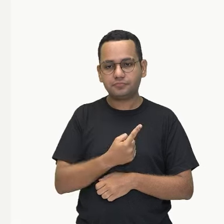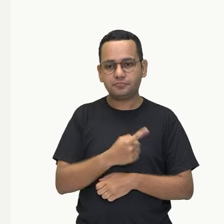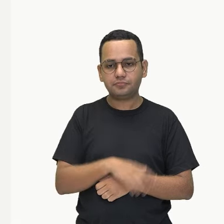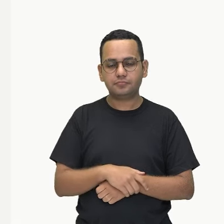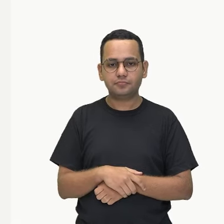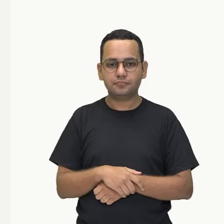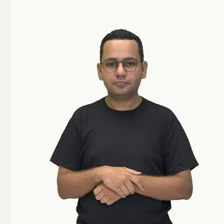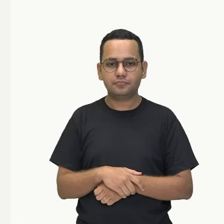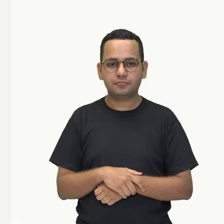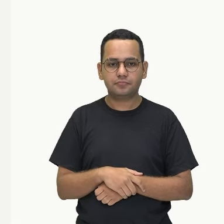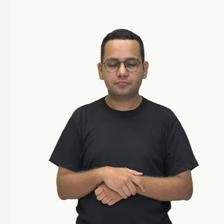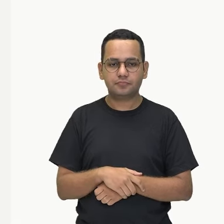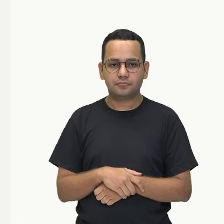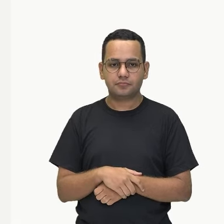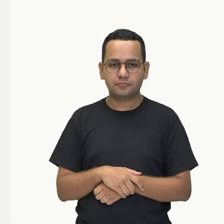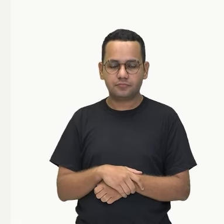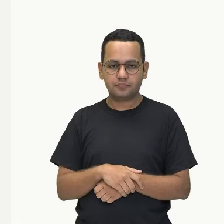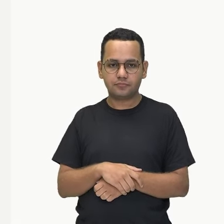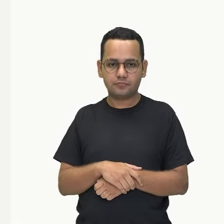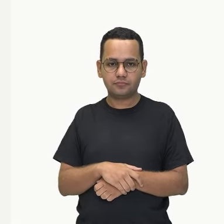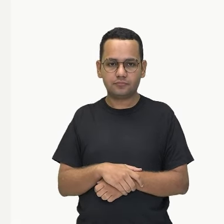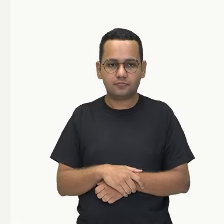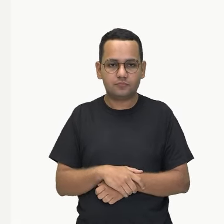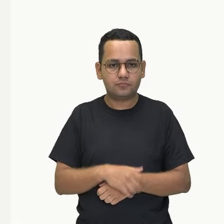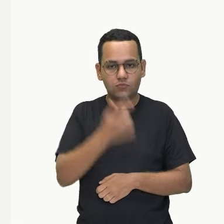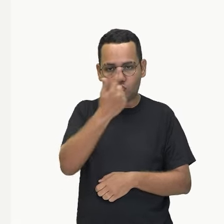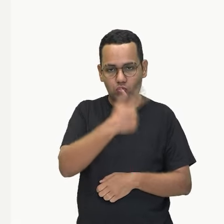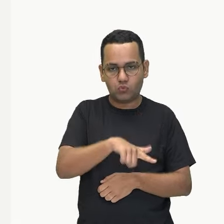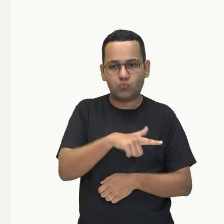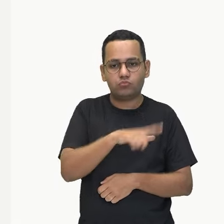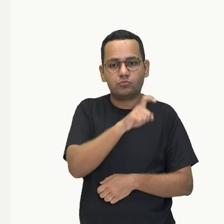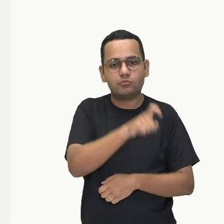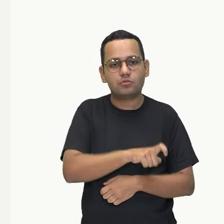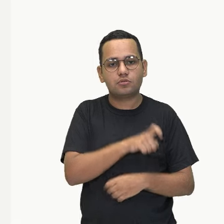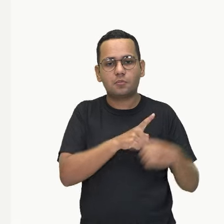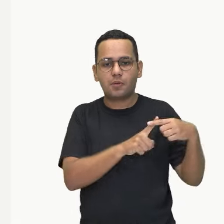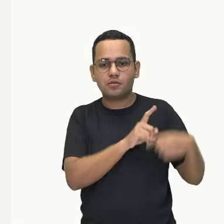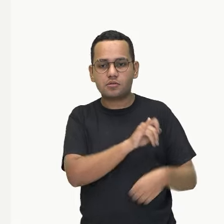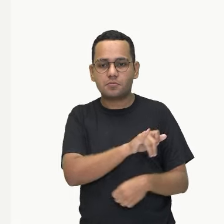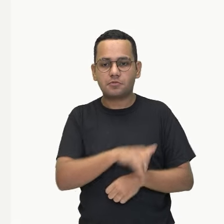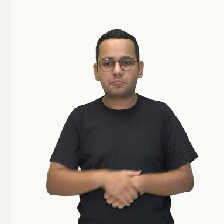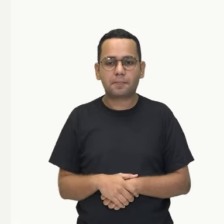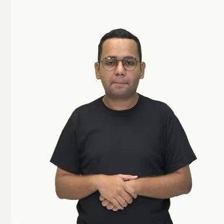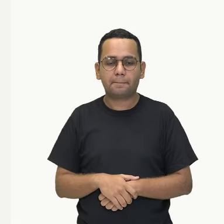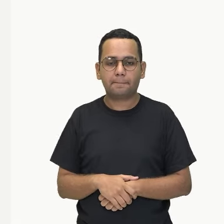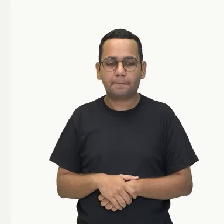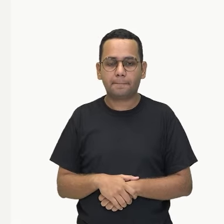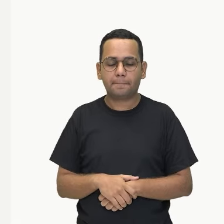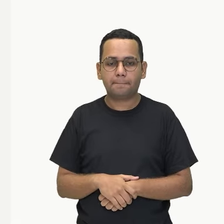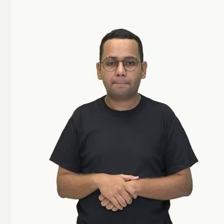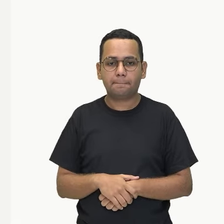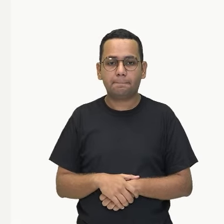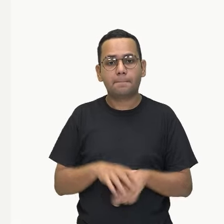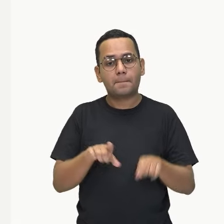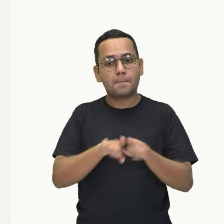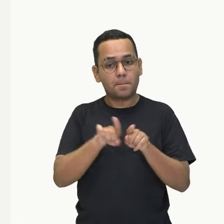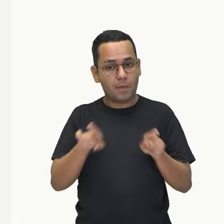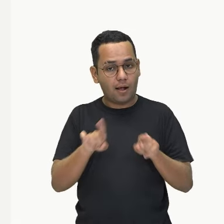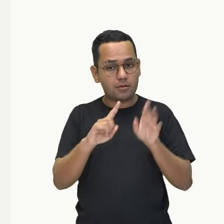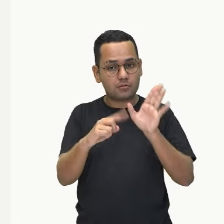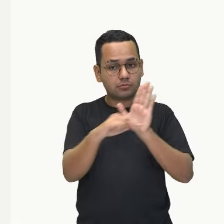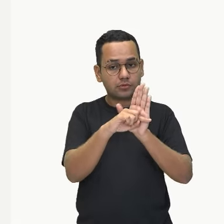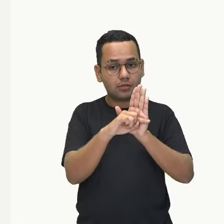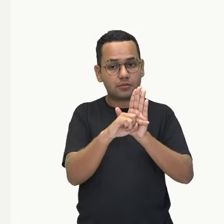aqui não tem nada na frente, então eu vou só repetir, ó, x mais y. E aqui que tem um sinal na